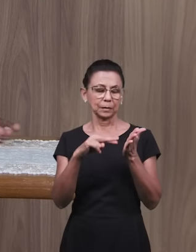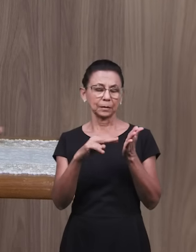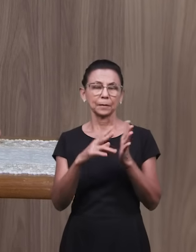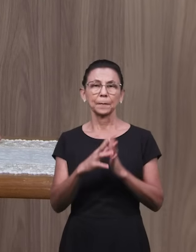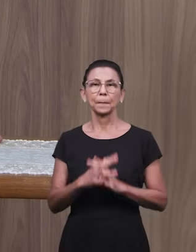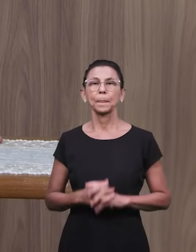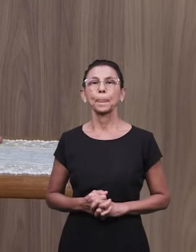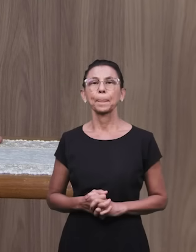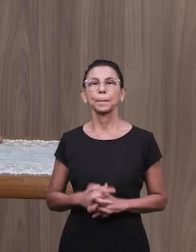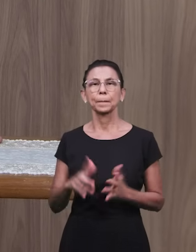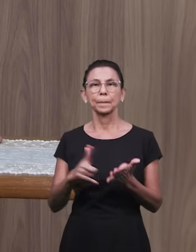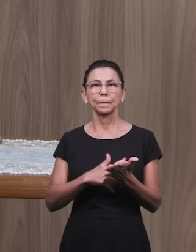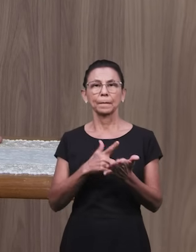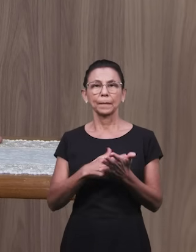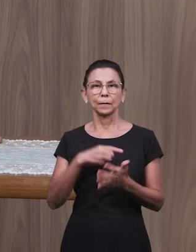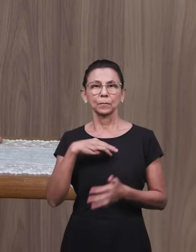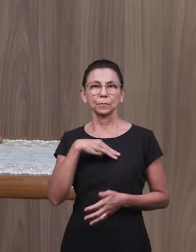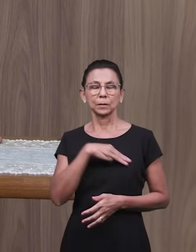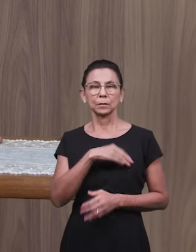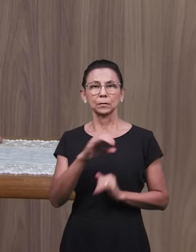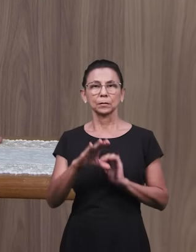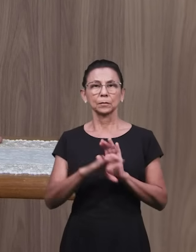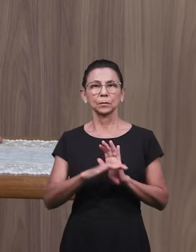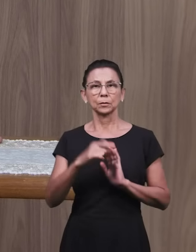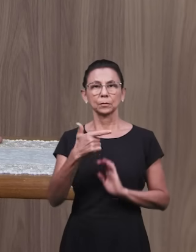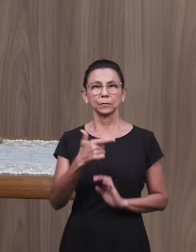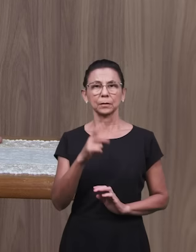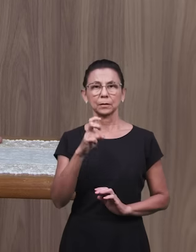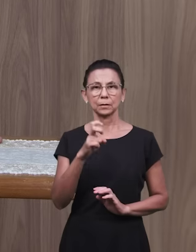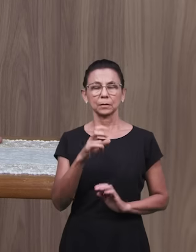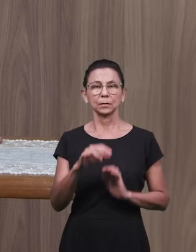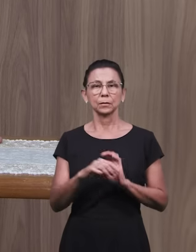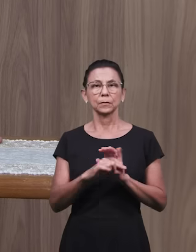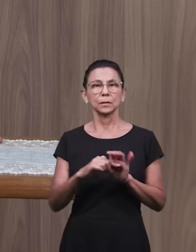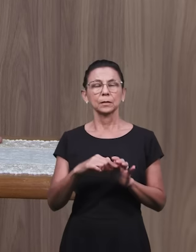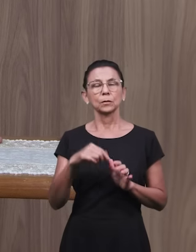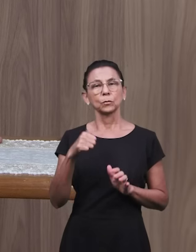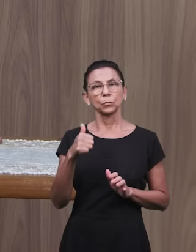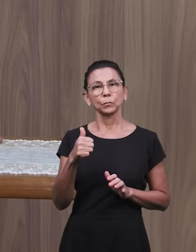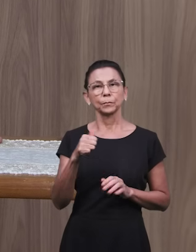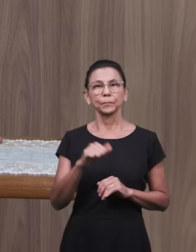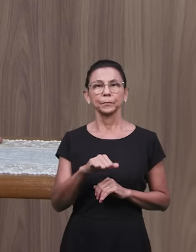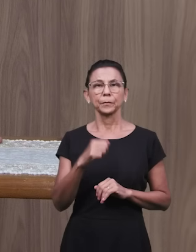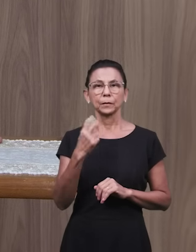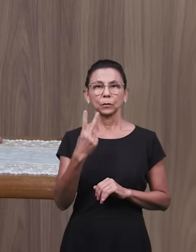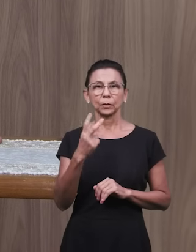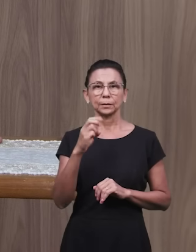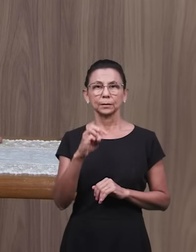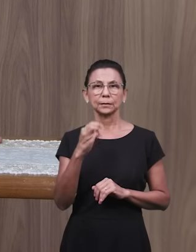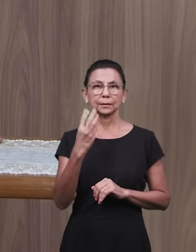que está em Mateus 25, versículos 1, 2 e 3.